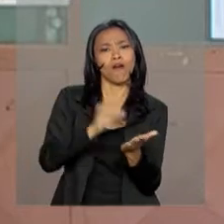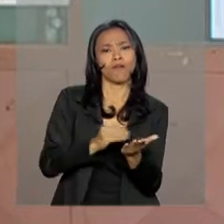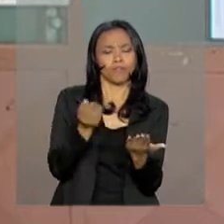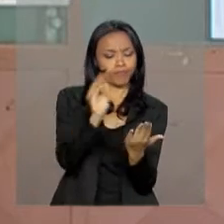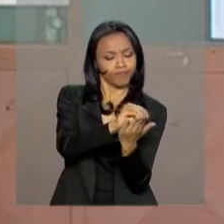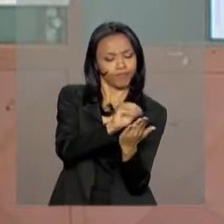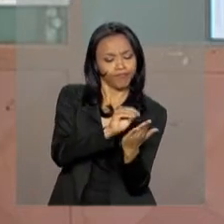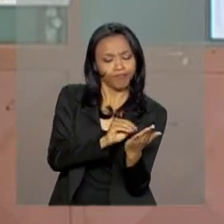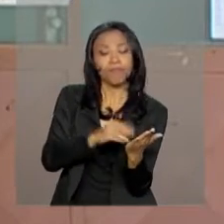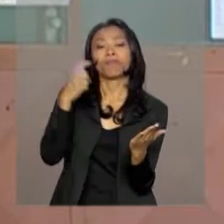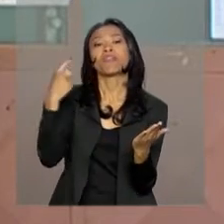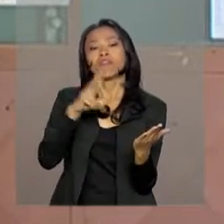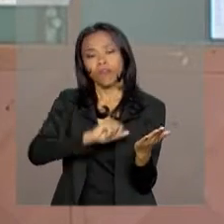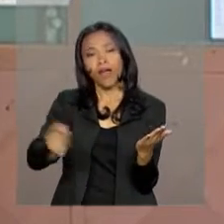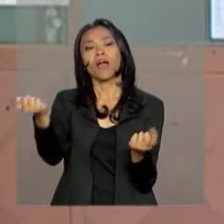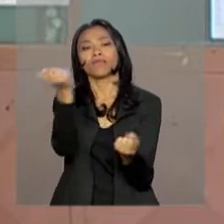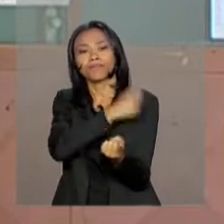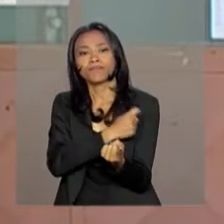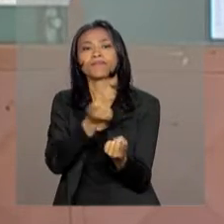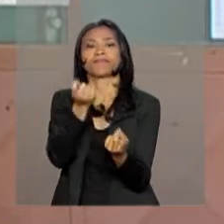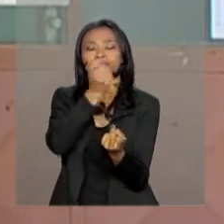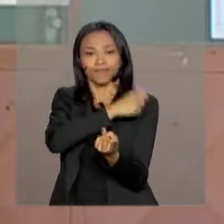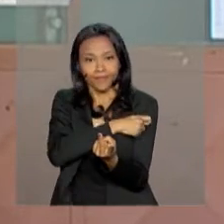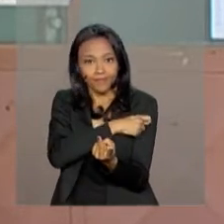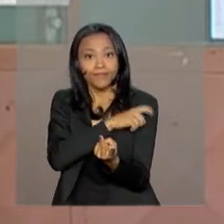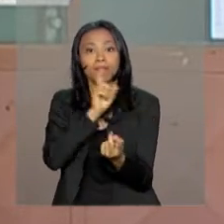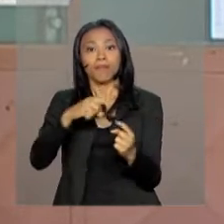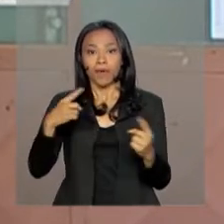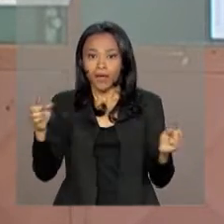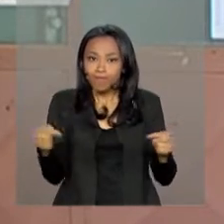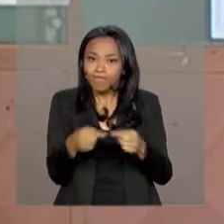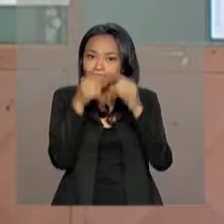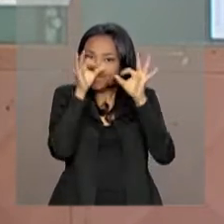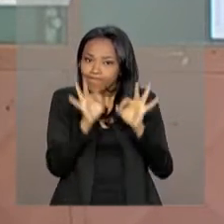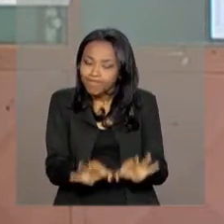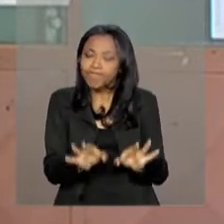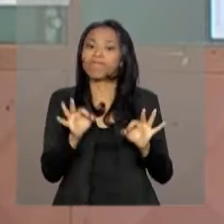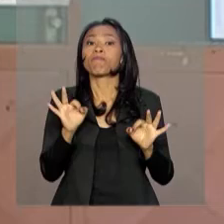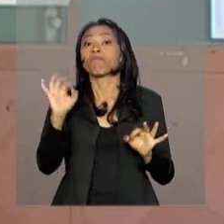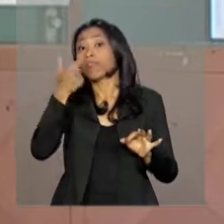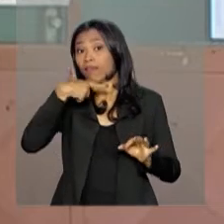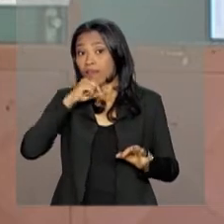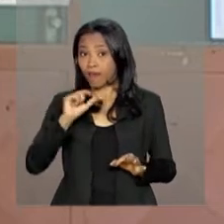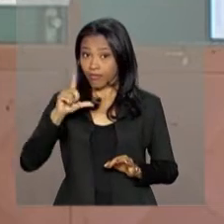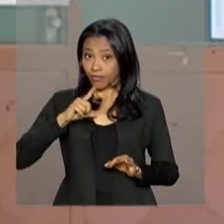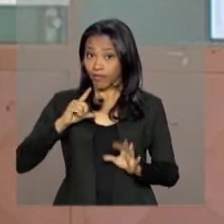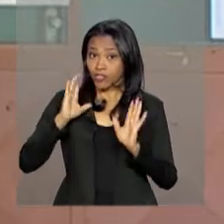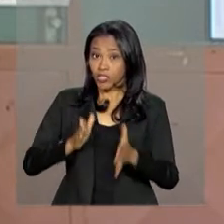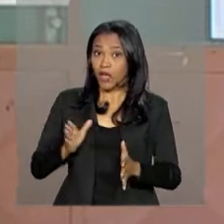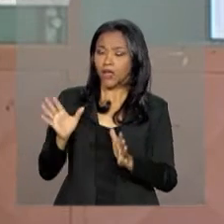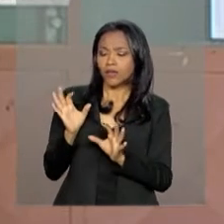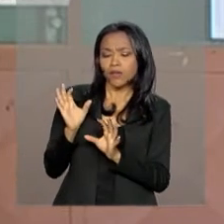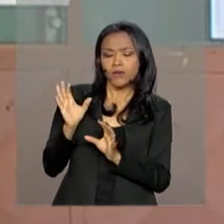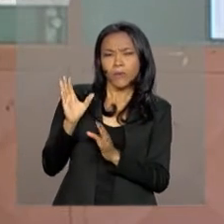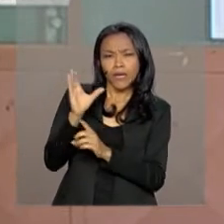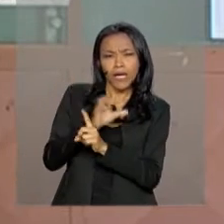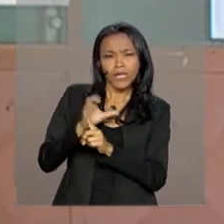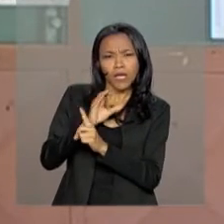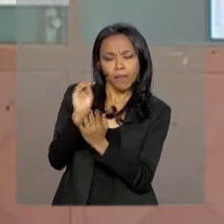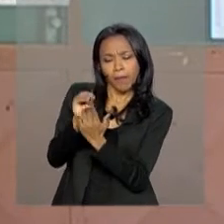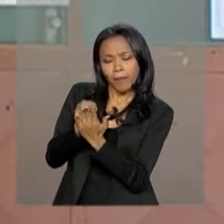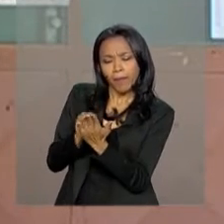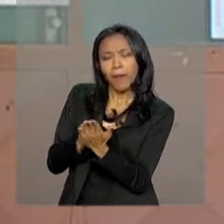receberá as doses necessárias para a atualização e quem estiver com esquema vacinal completo vai